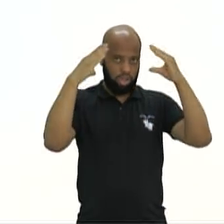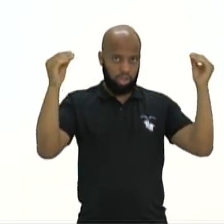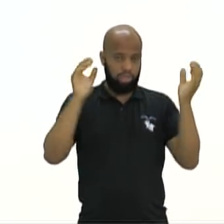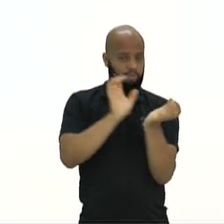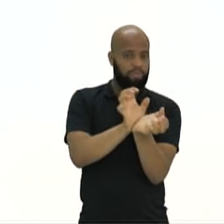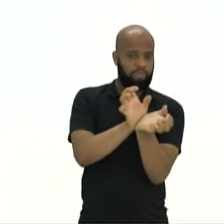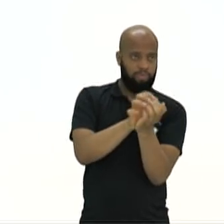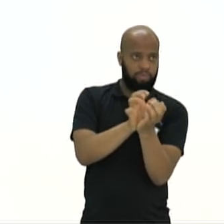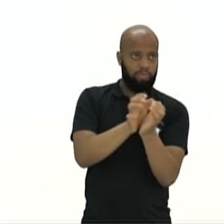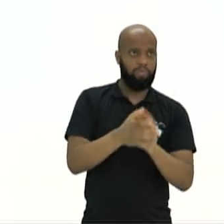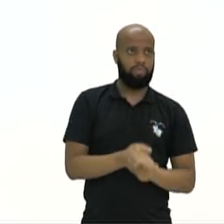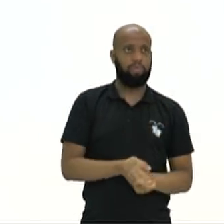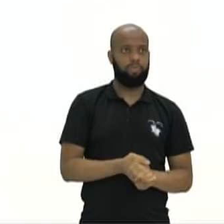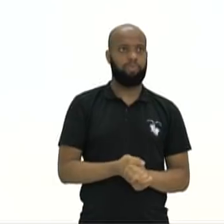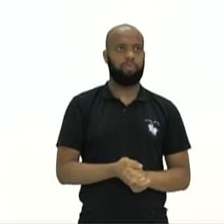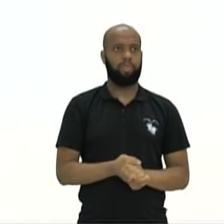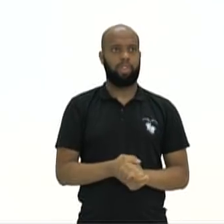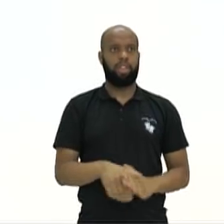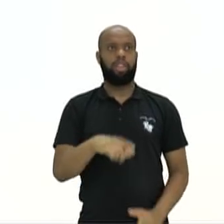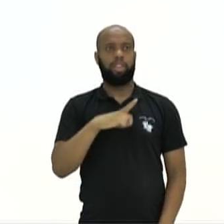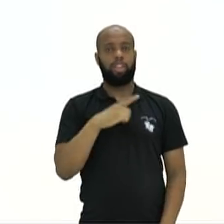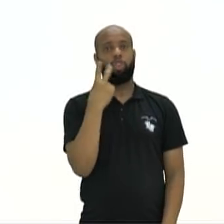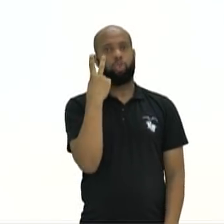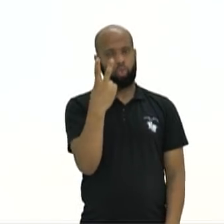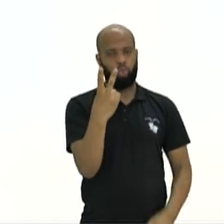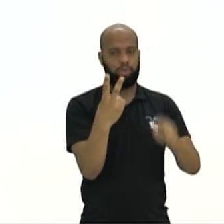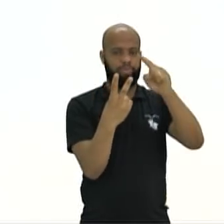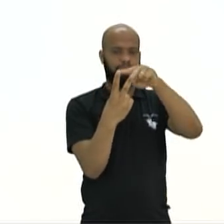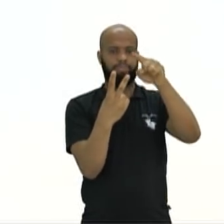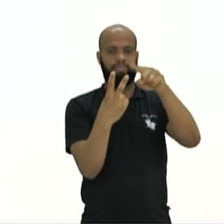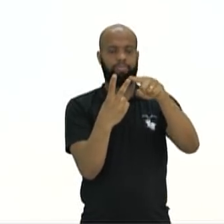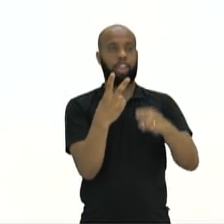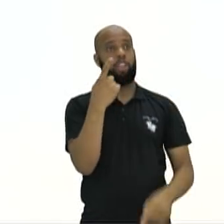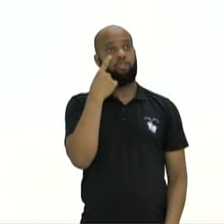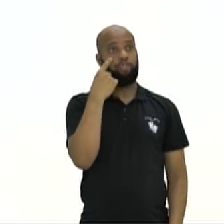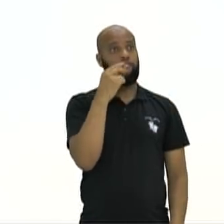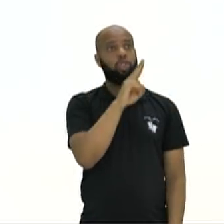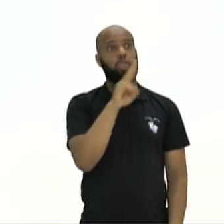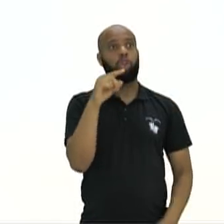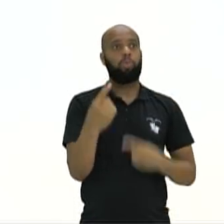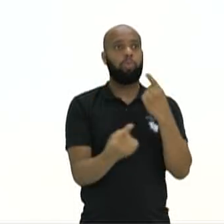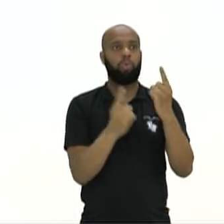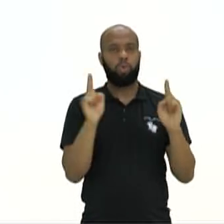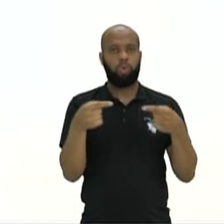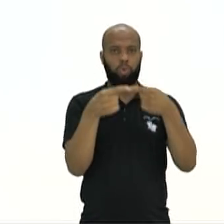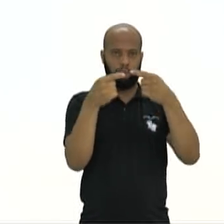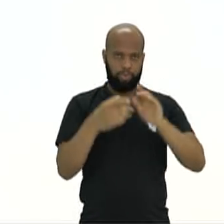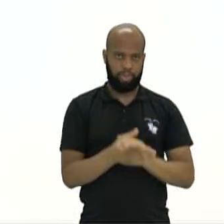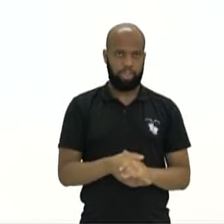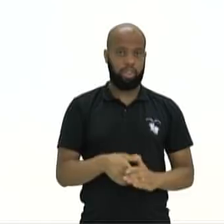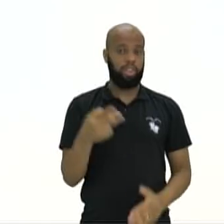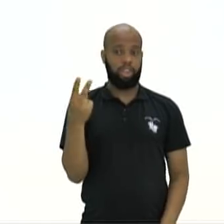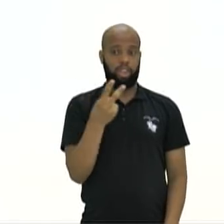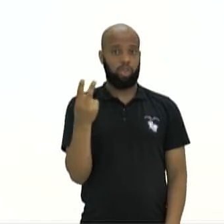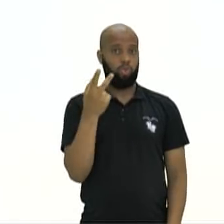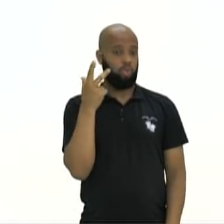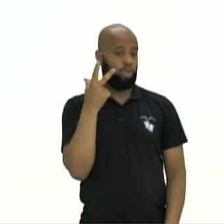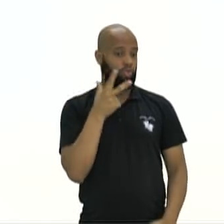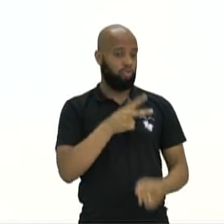Recife. São duas, né? Uma em 1648, a outra em 1649. Ambas vencidas